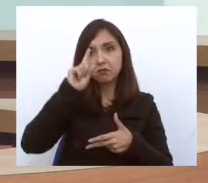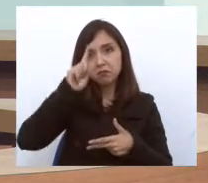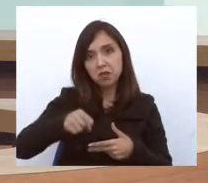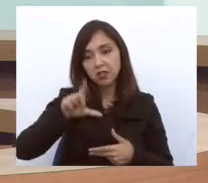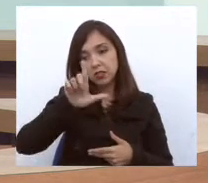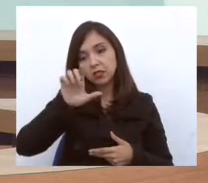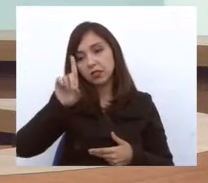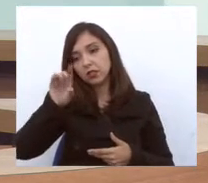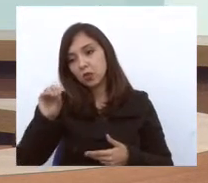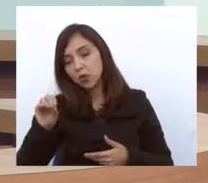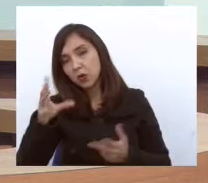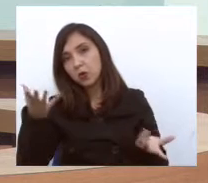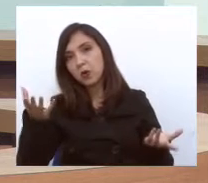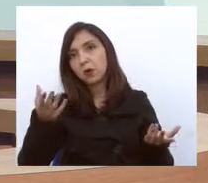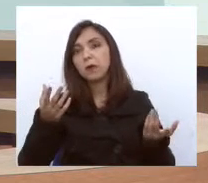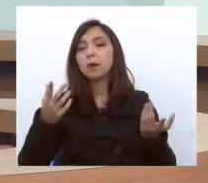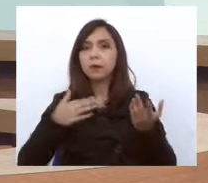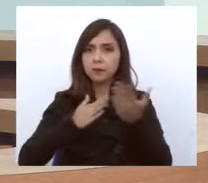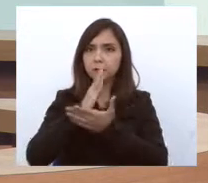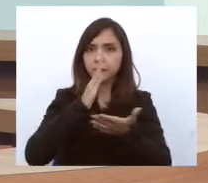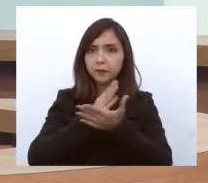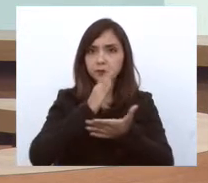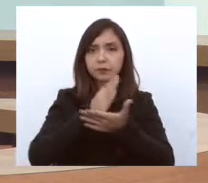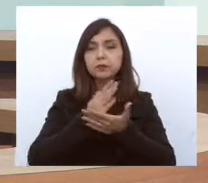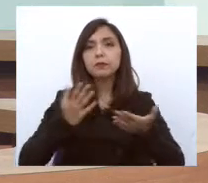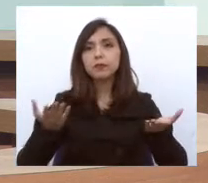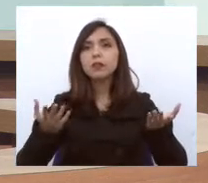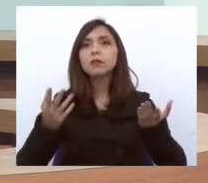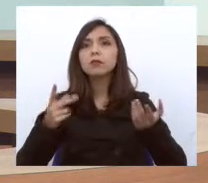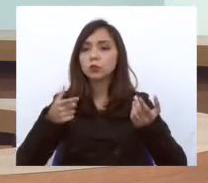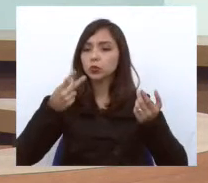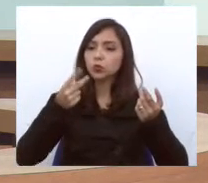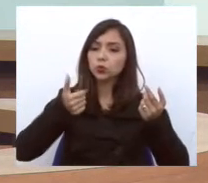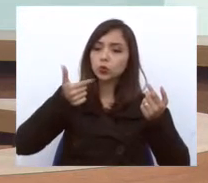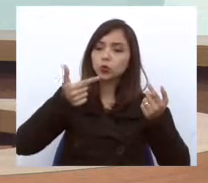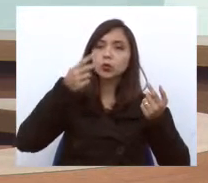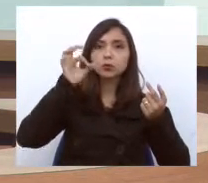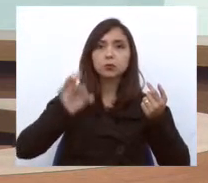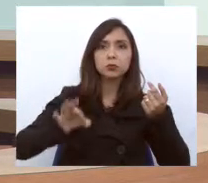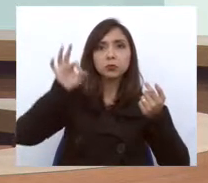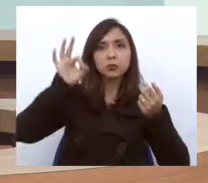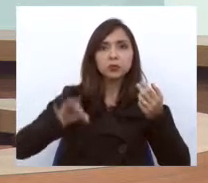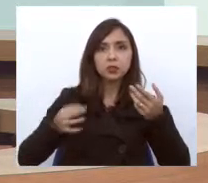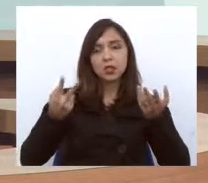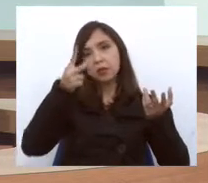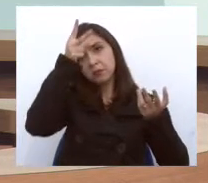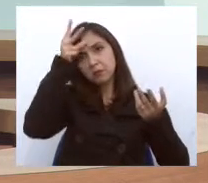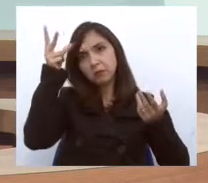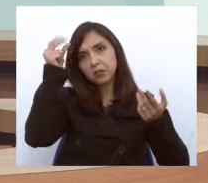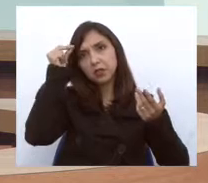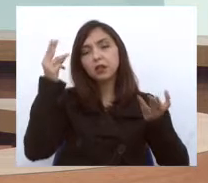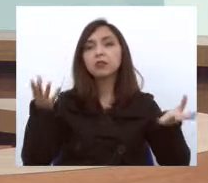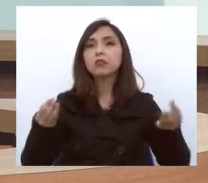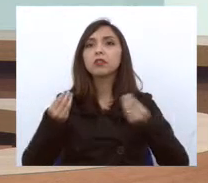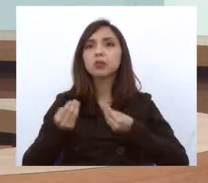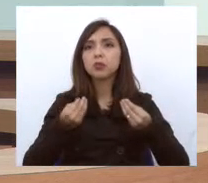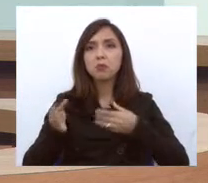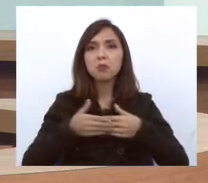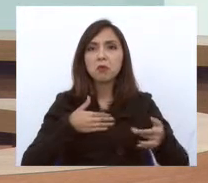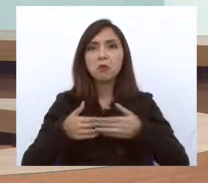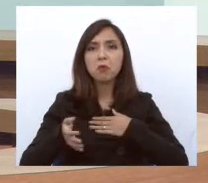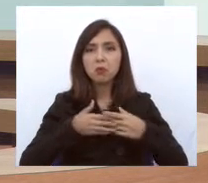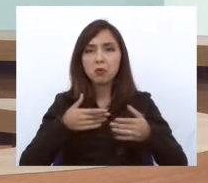manda a peça orçamentária, nós aprovamos a peça orçamentária, os 12% de remanejamento, o prefeito contempla do jeito que